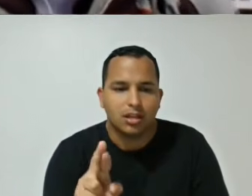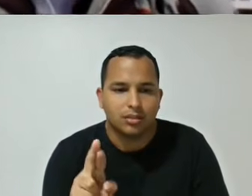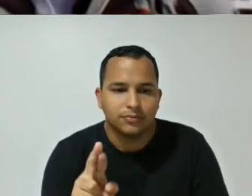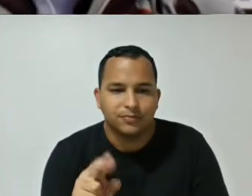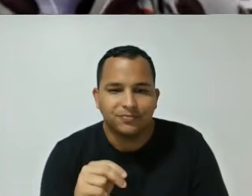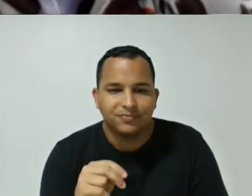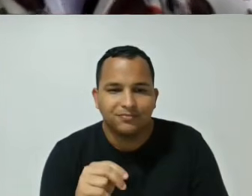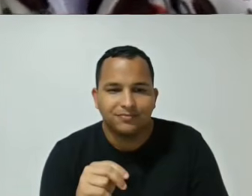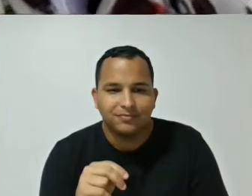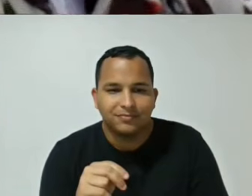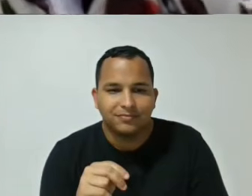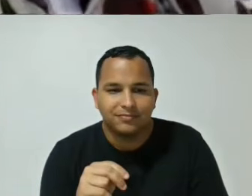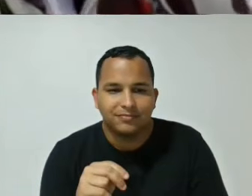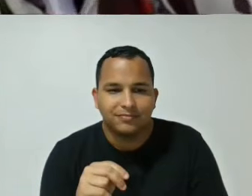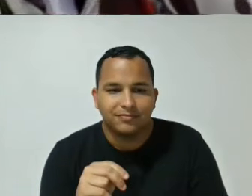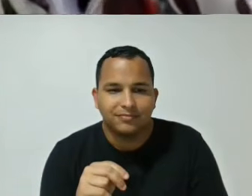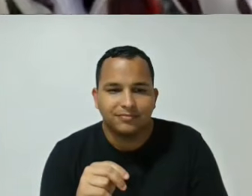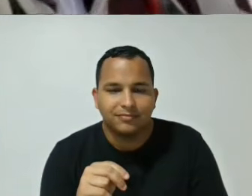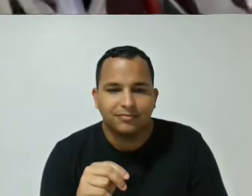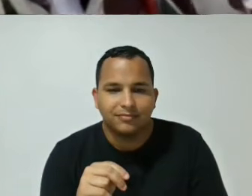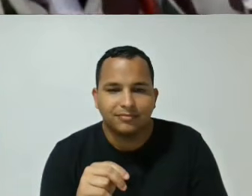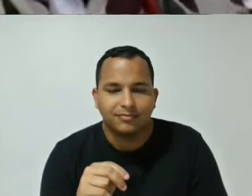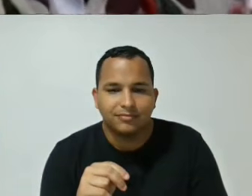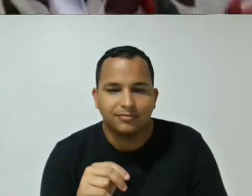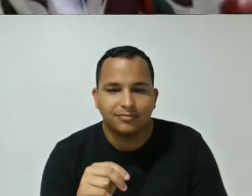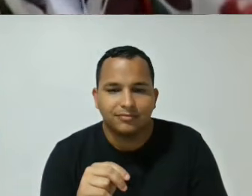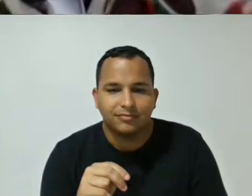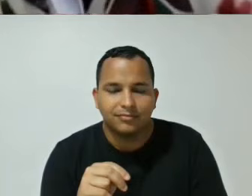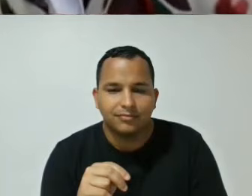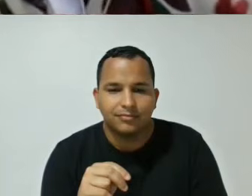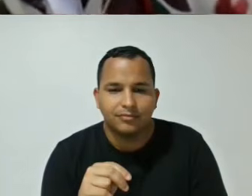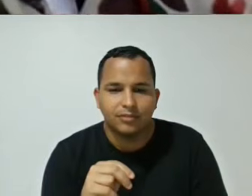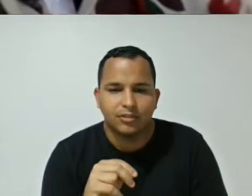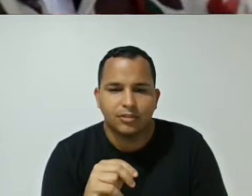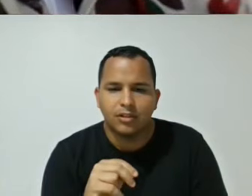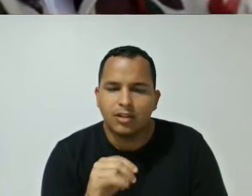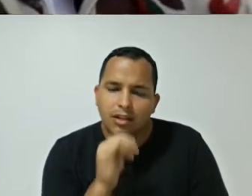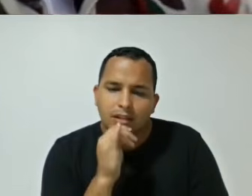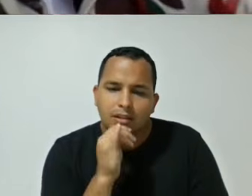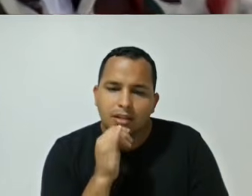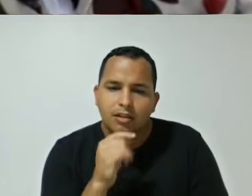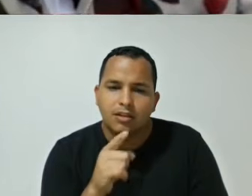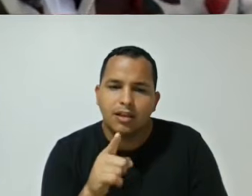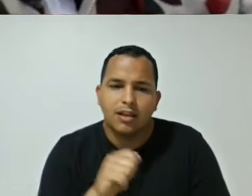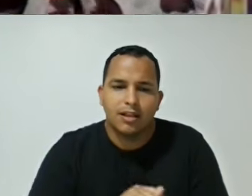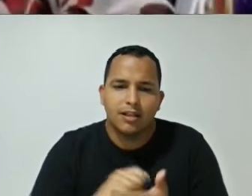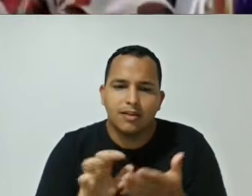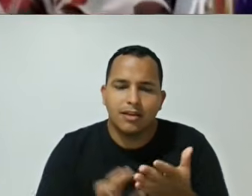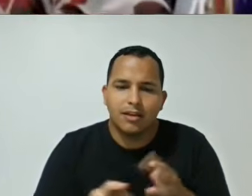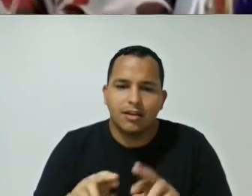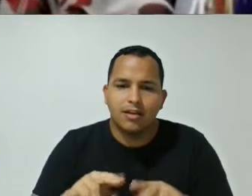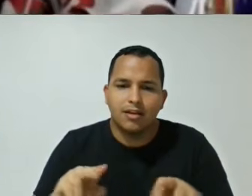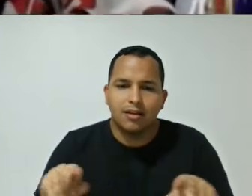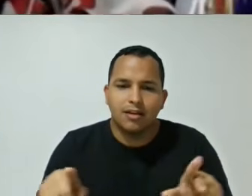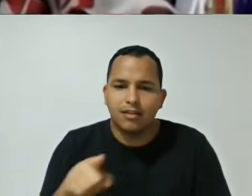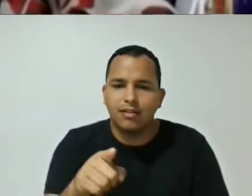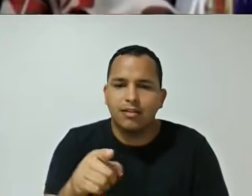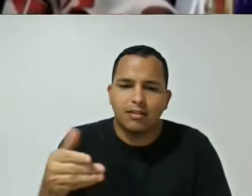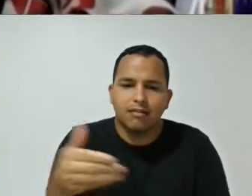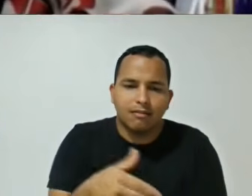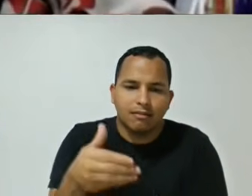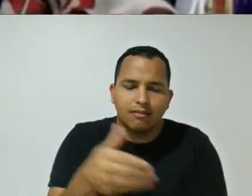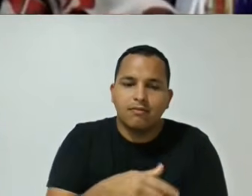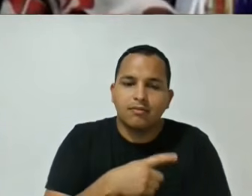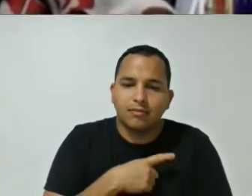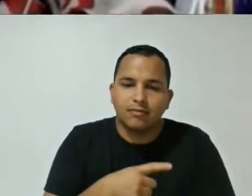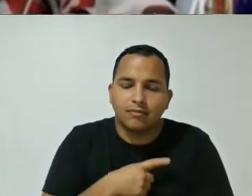Oi. Isso é bom. E aí, você atribui, por exemplo, essas atividades e ações que você desenvolve, que você vem desenvolvendo ao